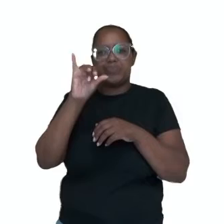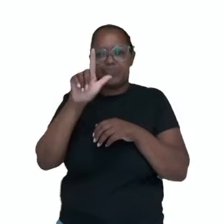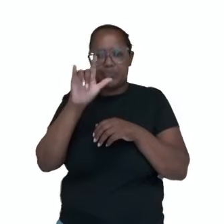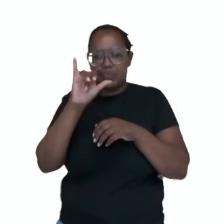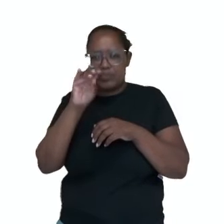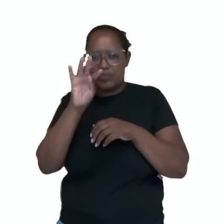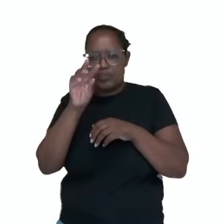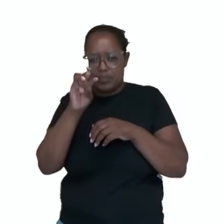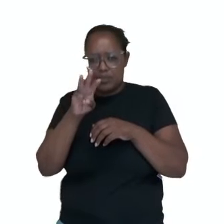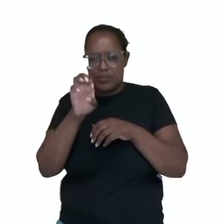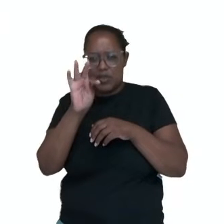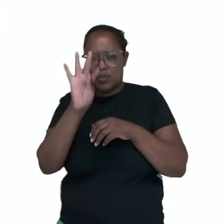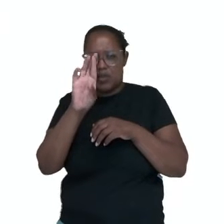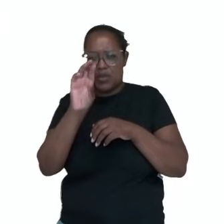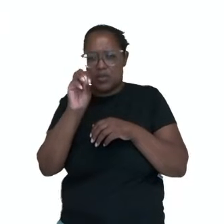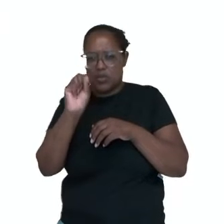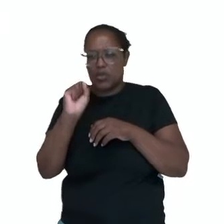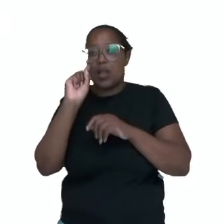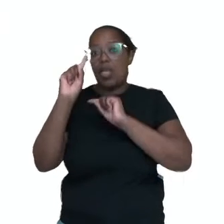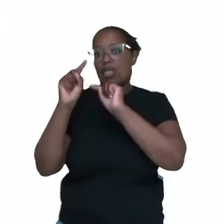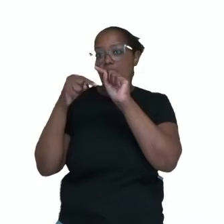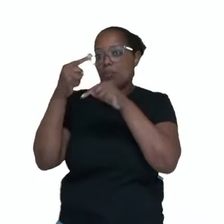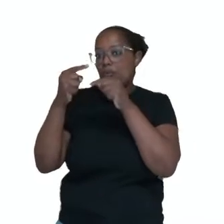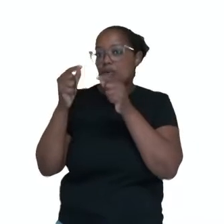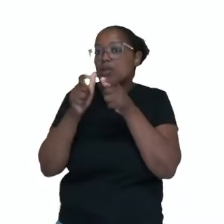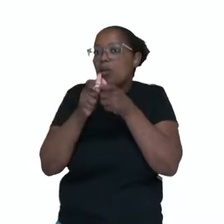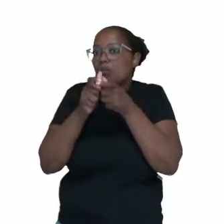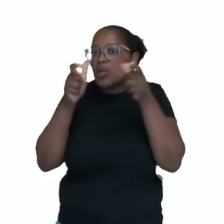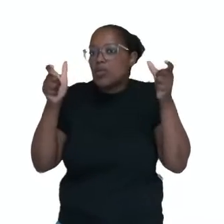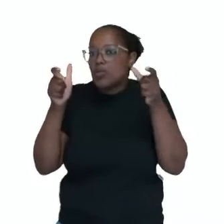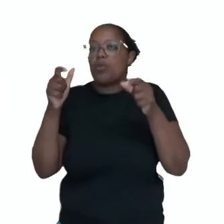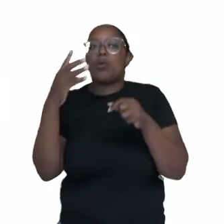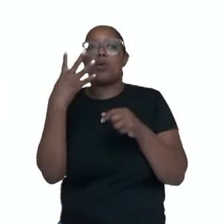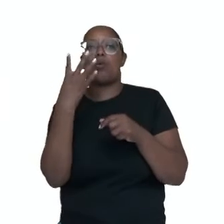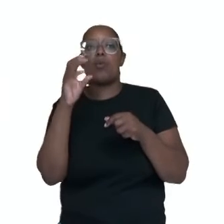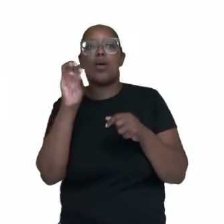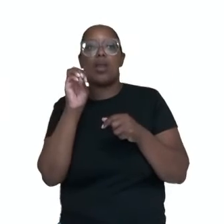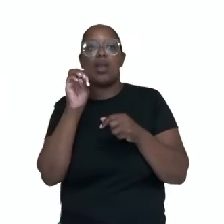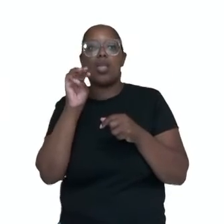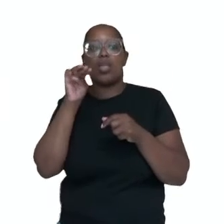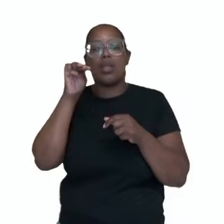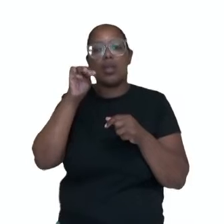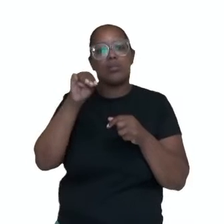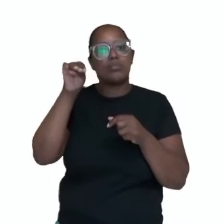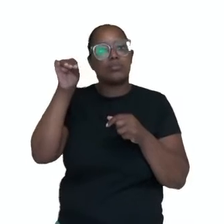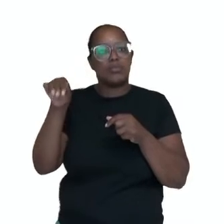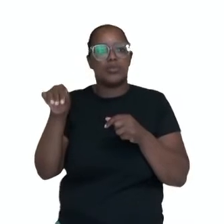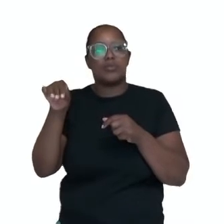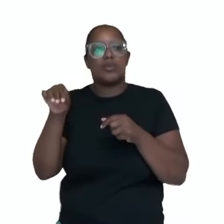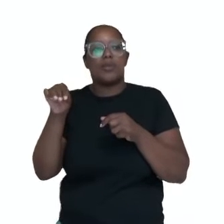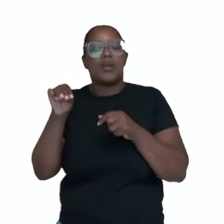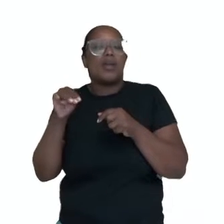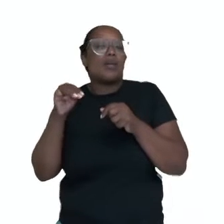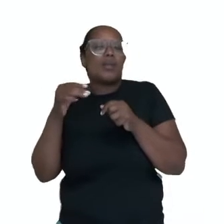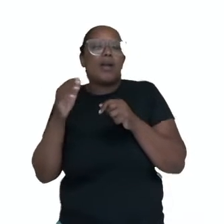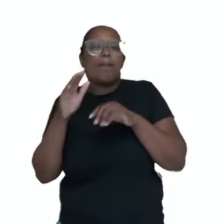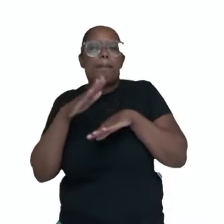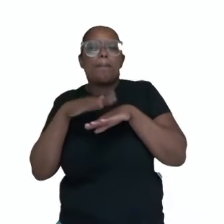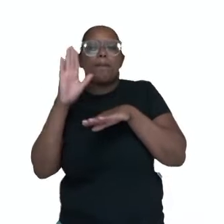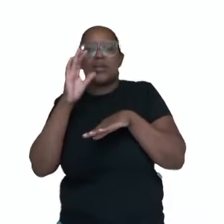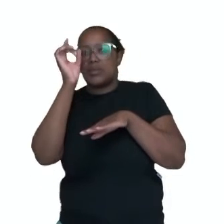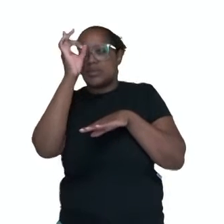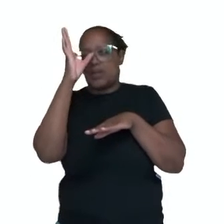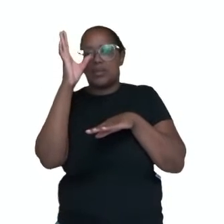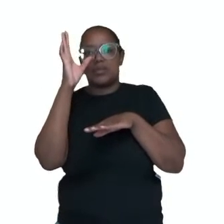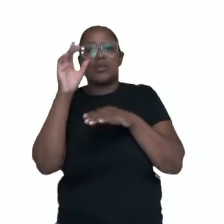2000, mas passaram a ser de 40 milímetros para facilitar aos espectadores. Então as bolinhas,